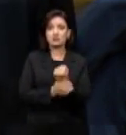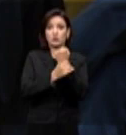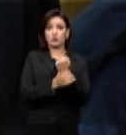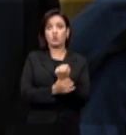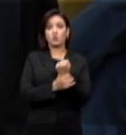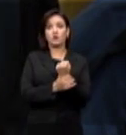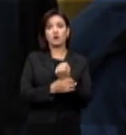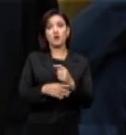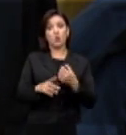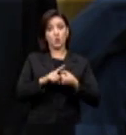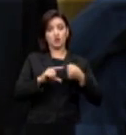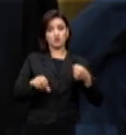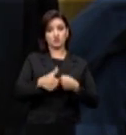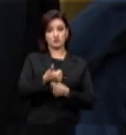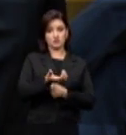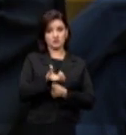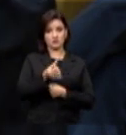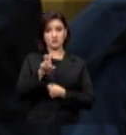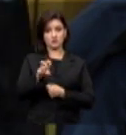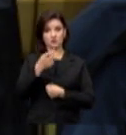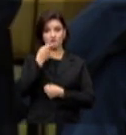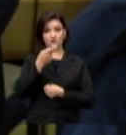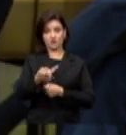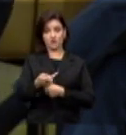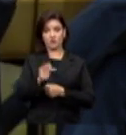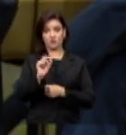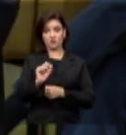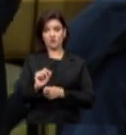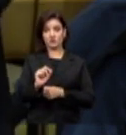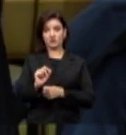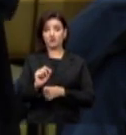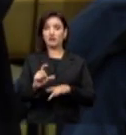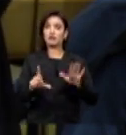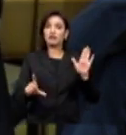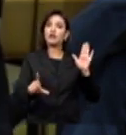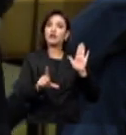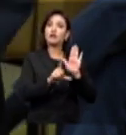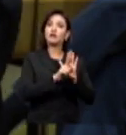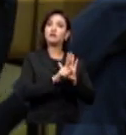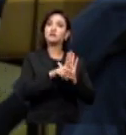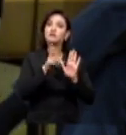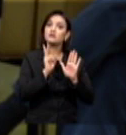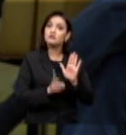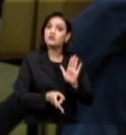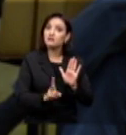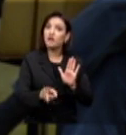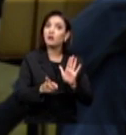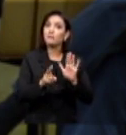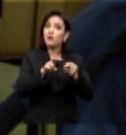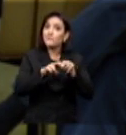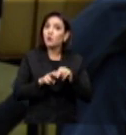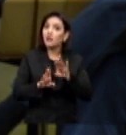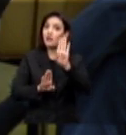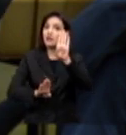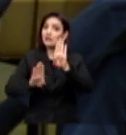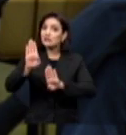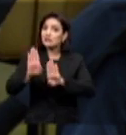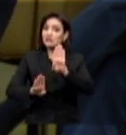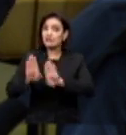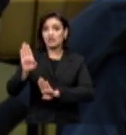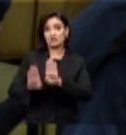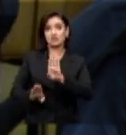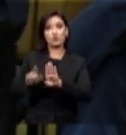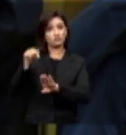poder público, na forma da lei, ou seja, remete para a lei, sempre através de licitação, e esse é um